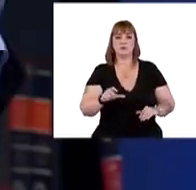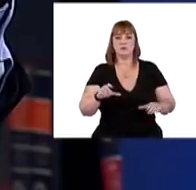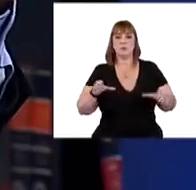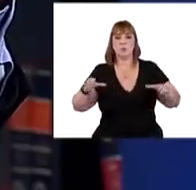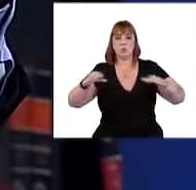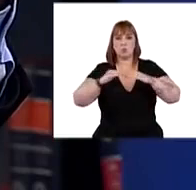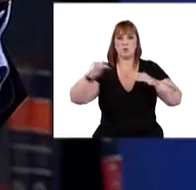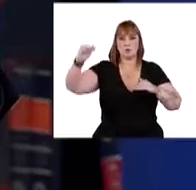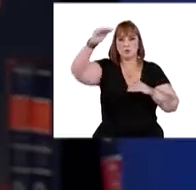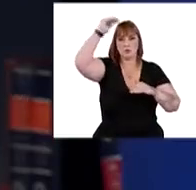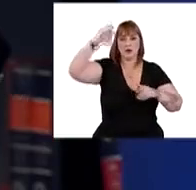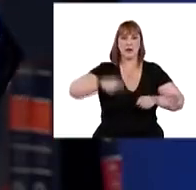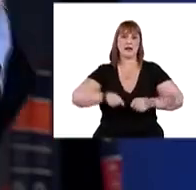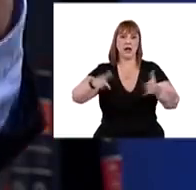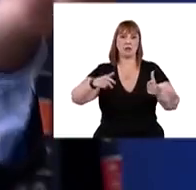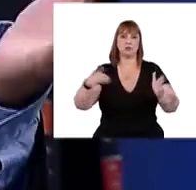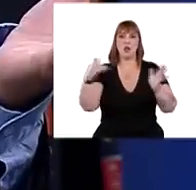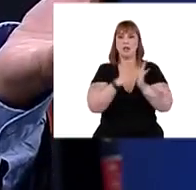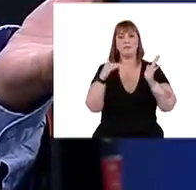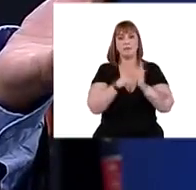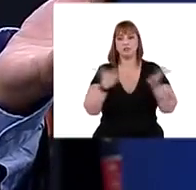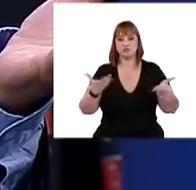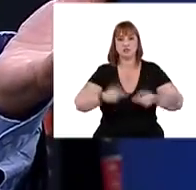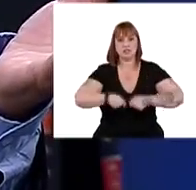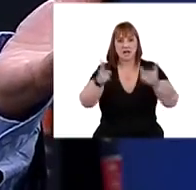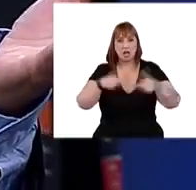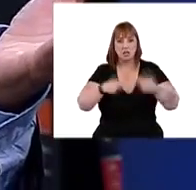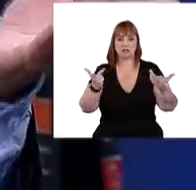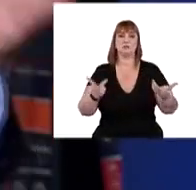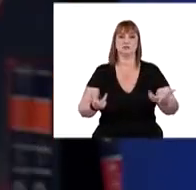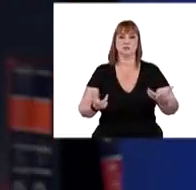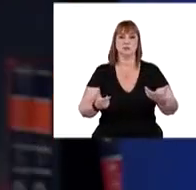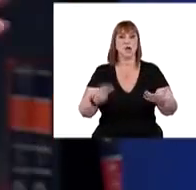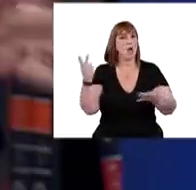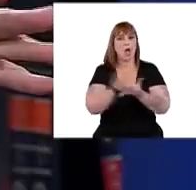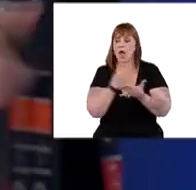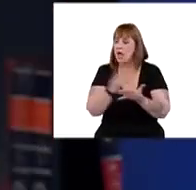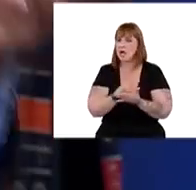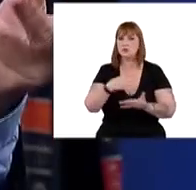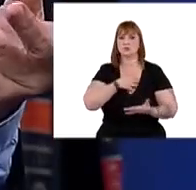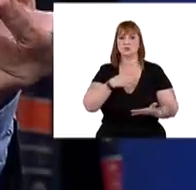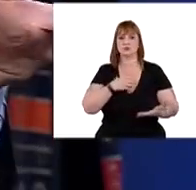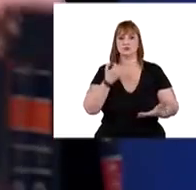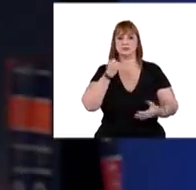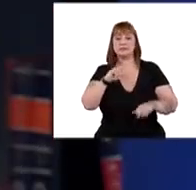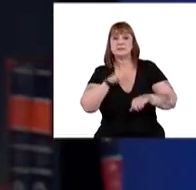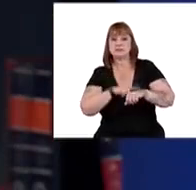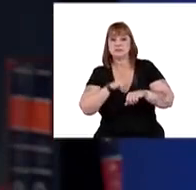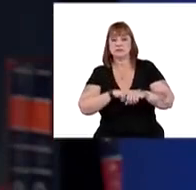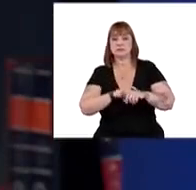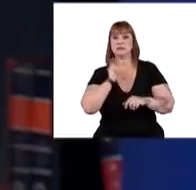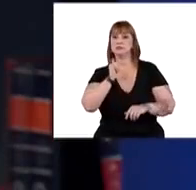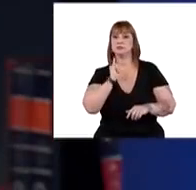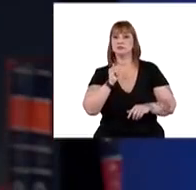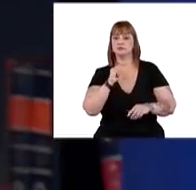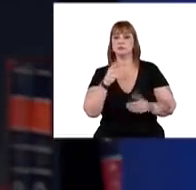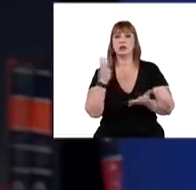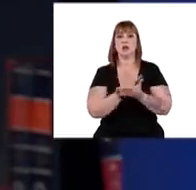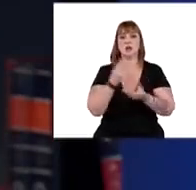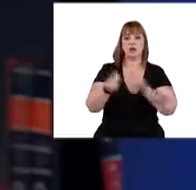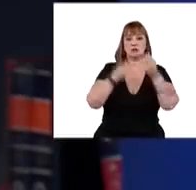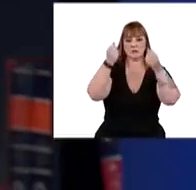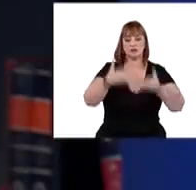um teto para o gasto. Aliás, errada a fórmula. Se houver tempo, ou se houvesse tempo, eu diria como ela é errada. Ou